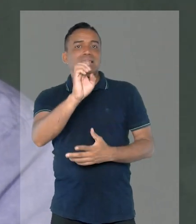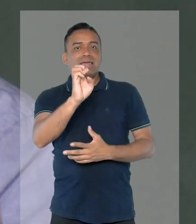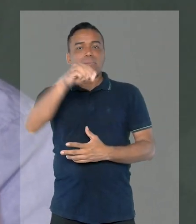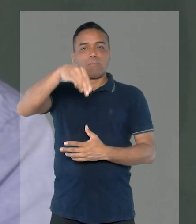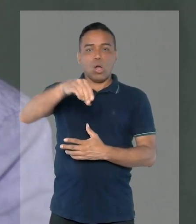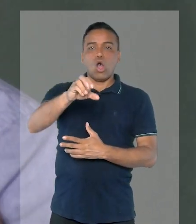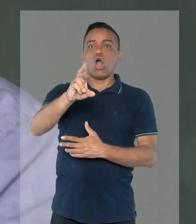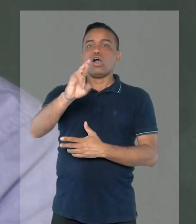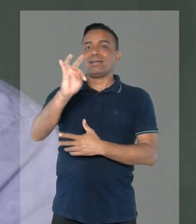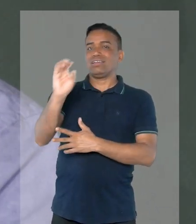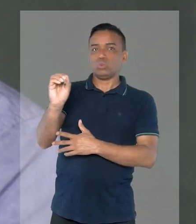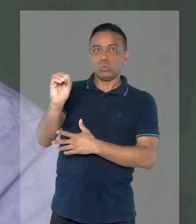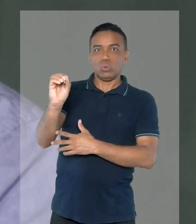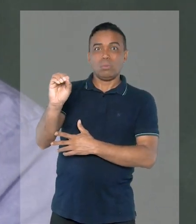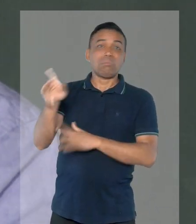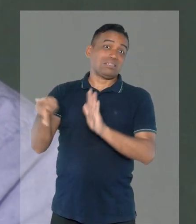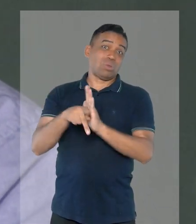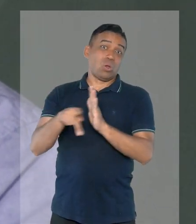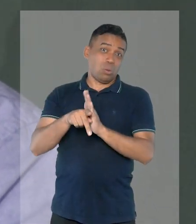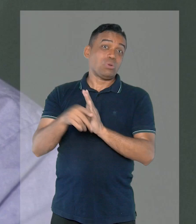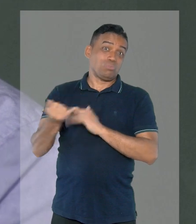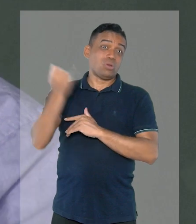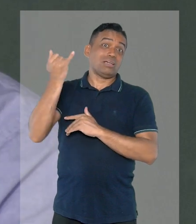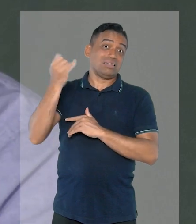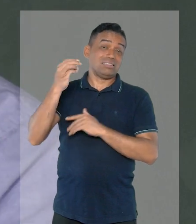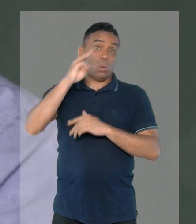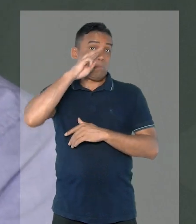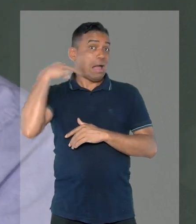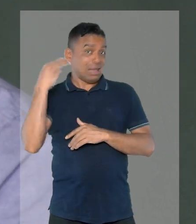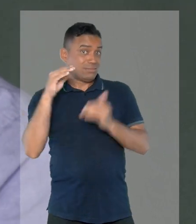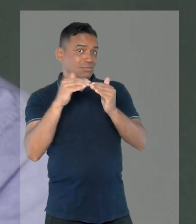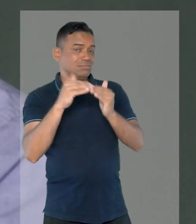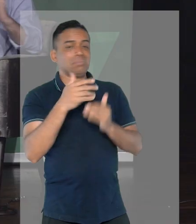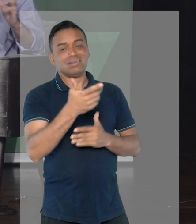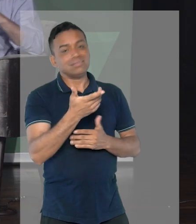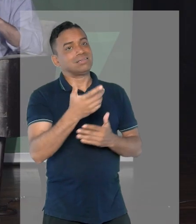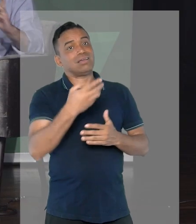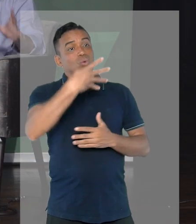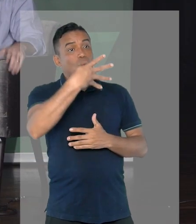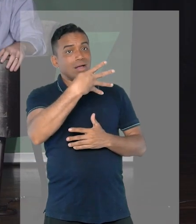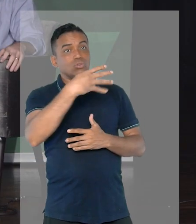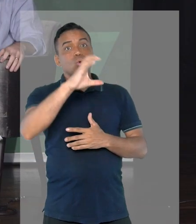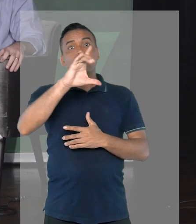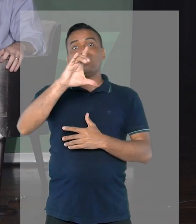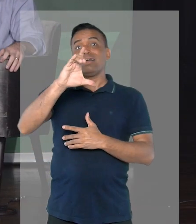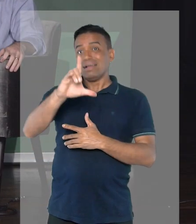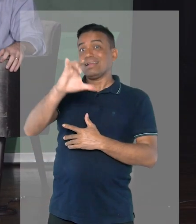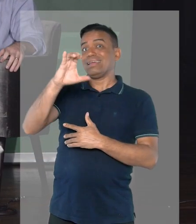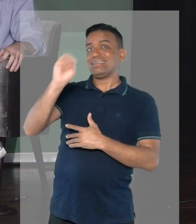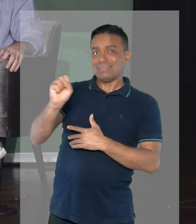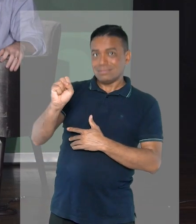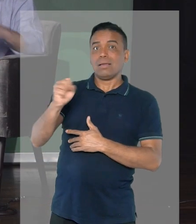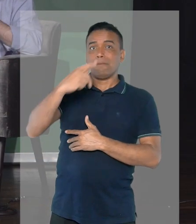tese super importante, mas é a do Marx, né? A do Leminski ficava mais com 4 cliques em Paulo Leminski. Acho que tinha mais cara